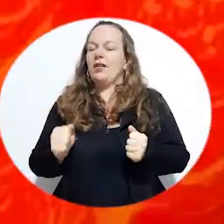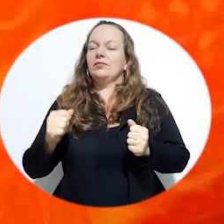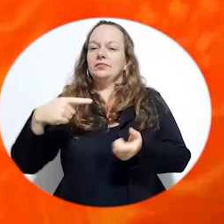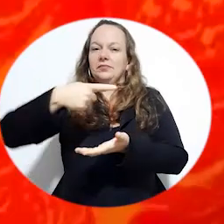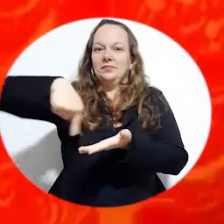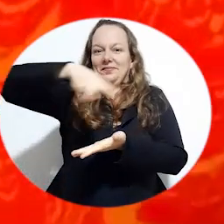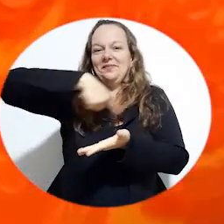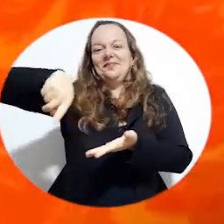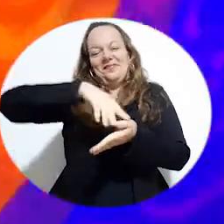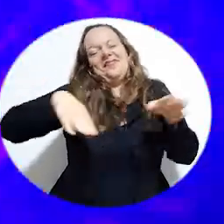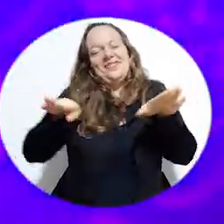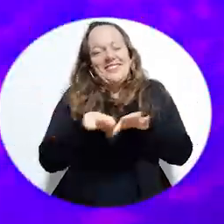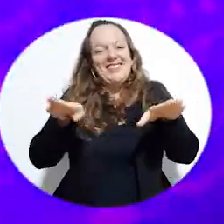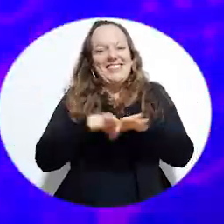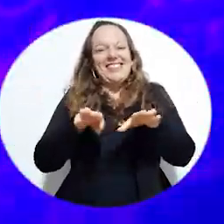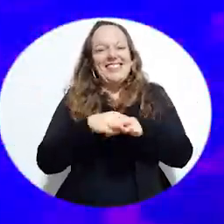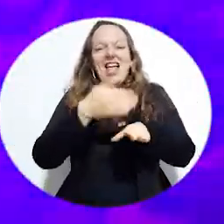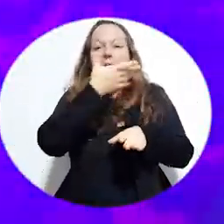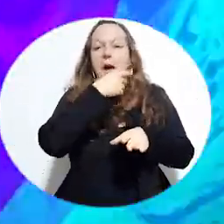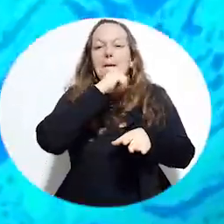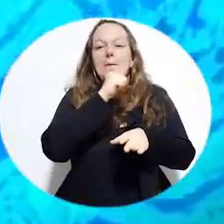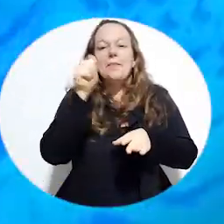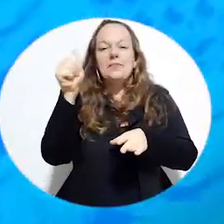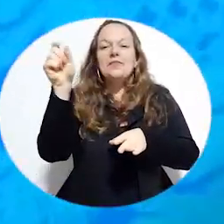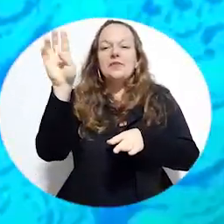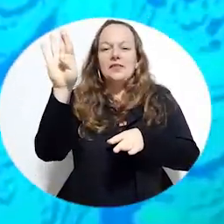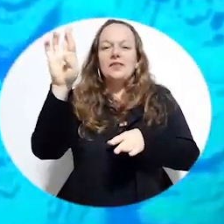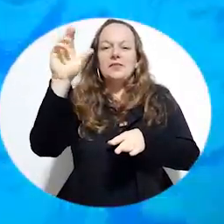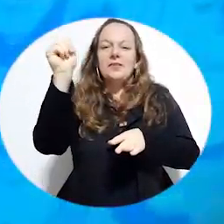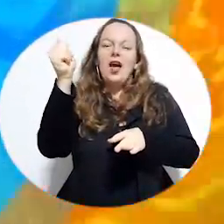girando também. E Pai Abraão tem